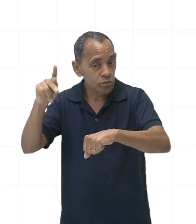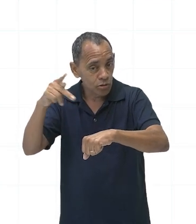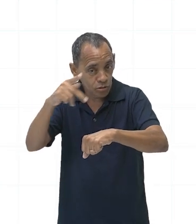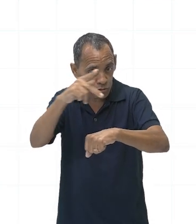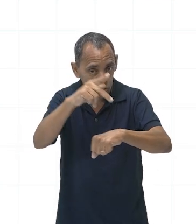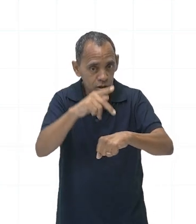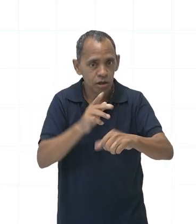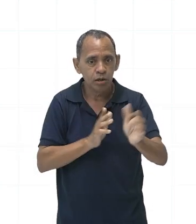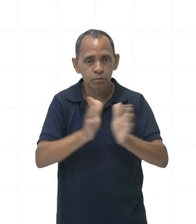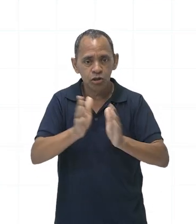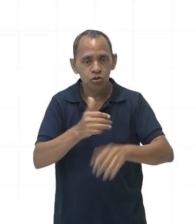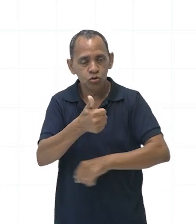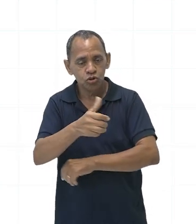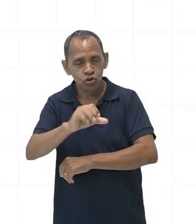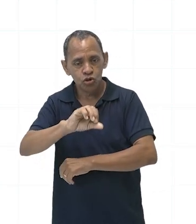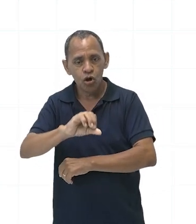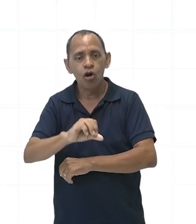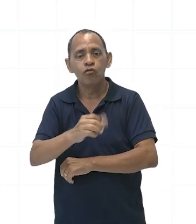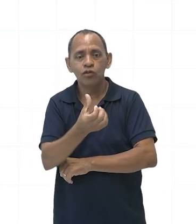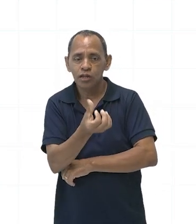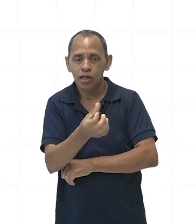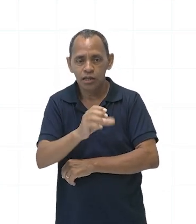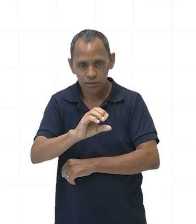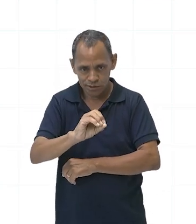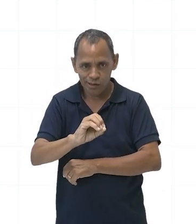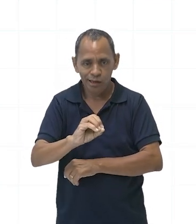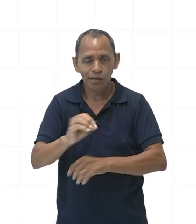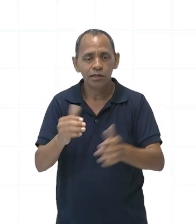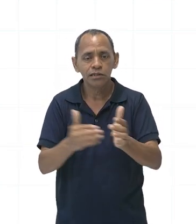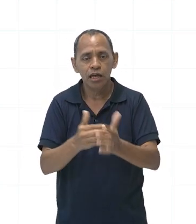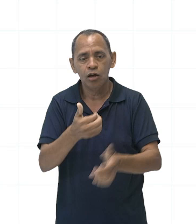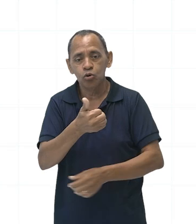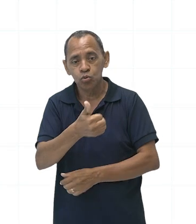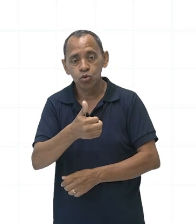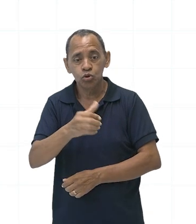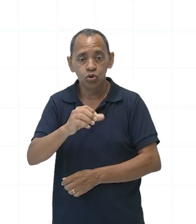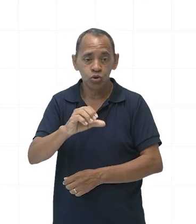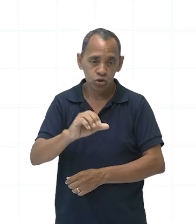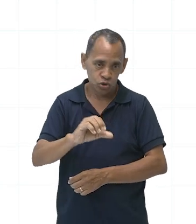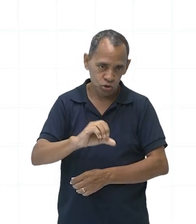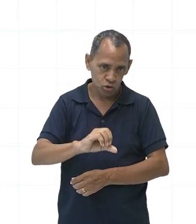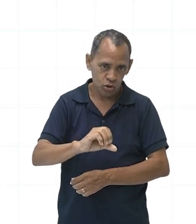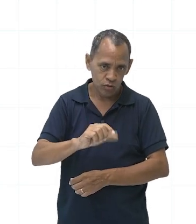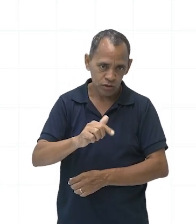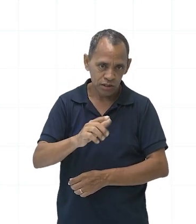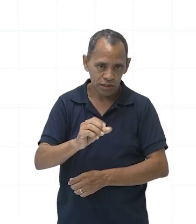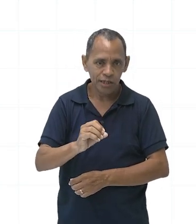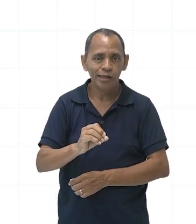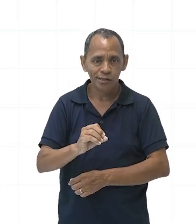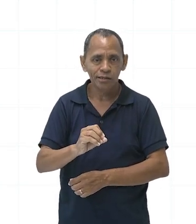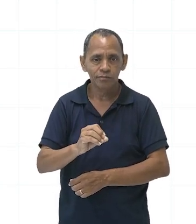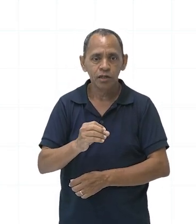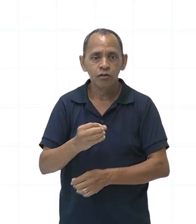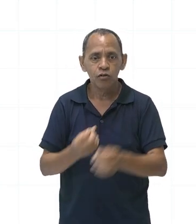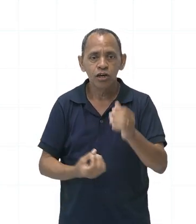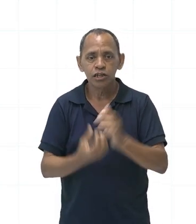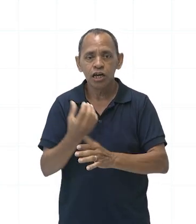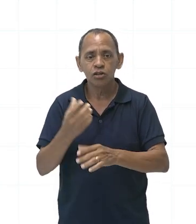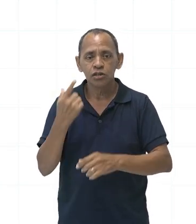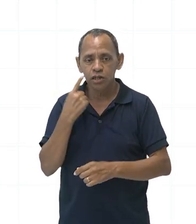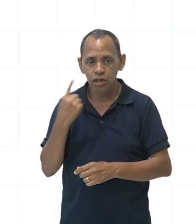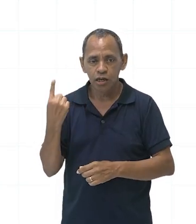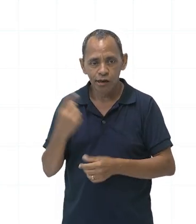1960 e 1970, a calistenia é o que influenciou mais esse tipo de ginástica. A calistenia